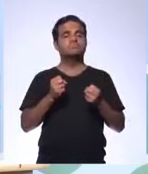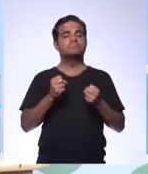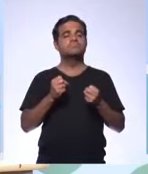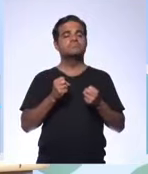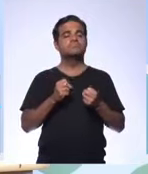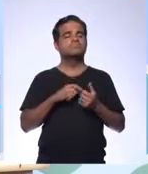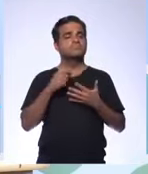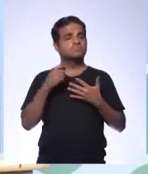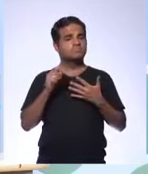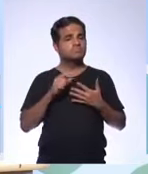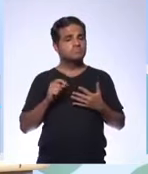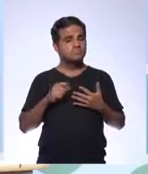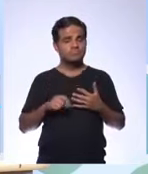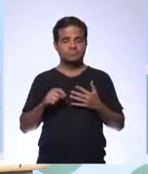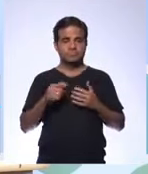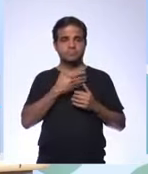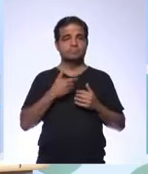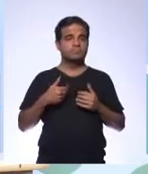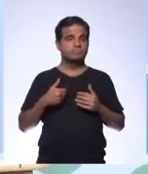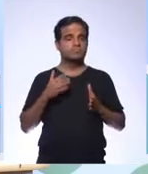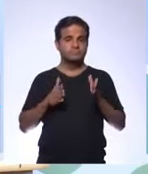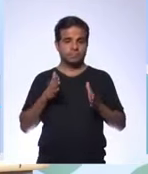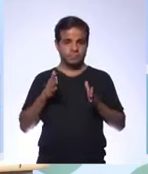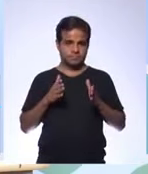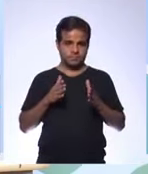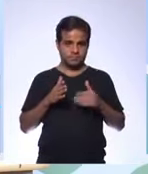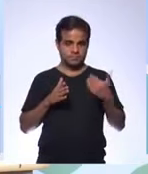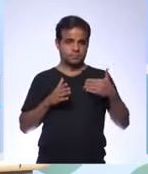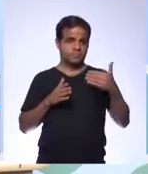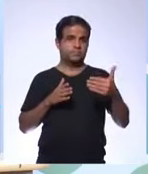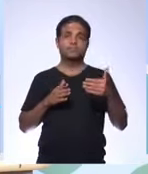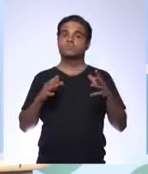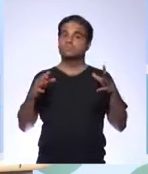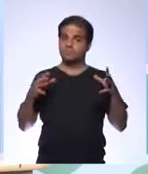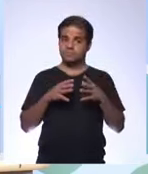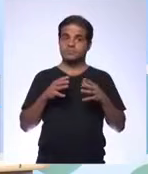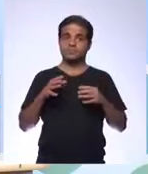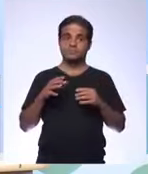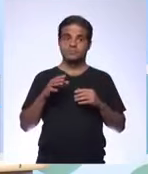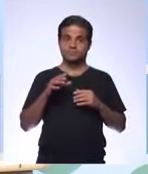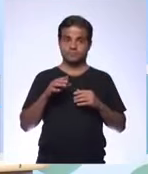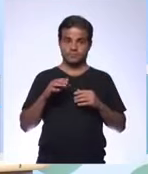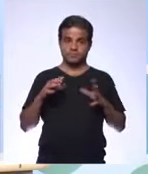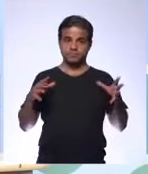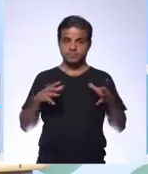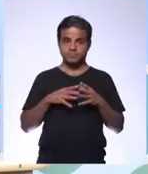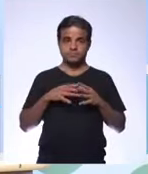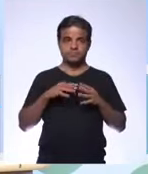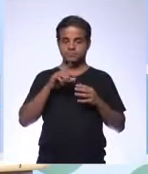os critérios do regime. E a galera, professora Luíse, está